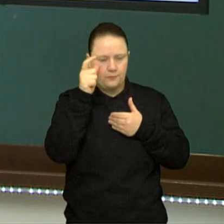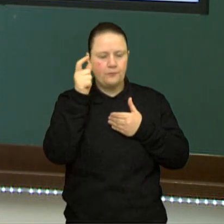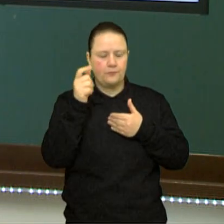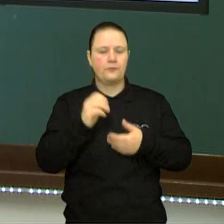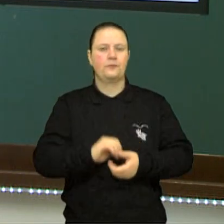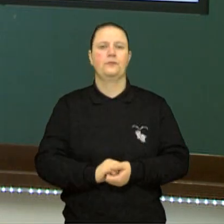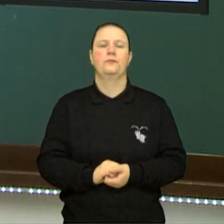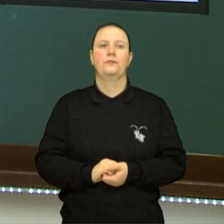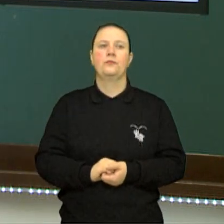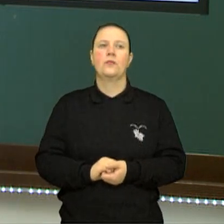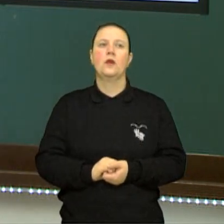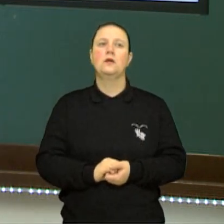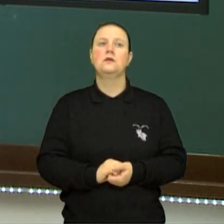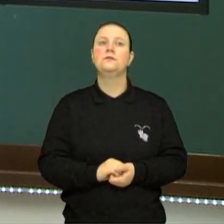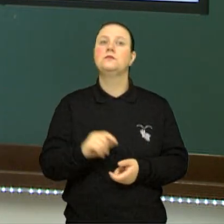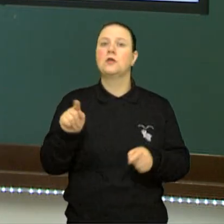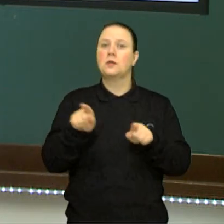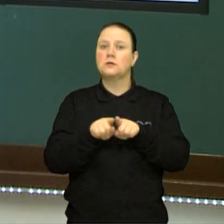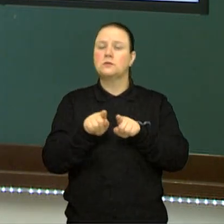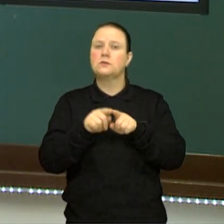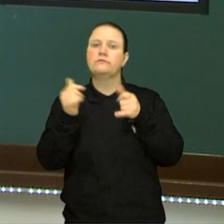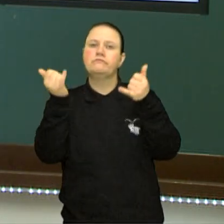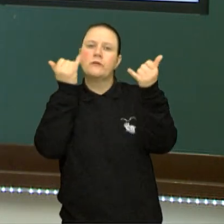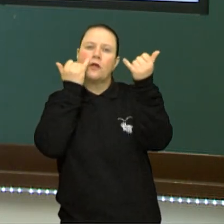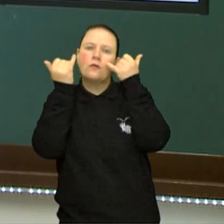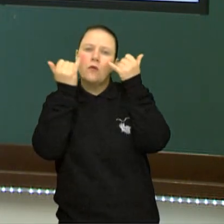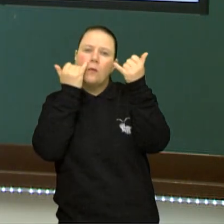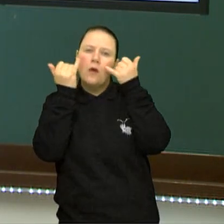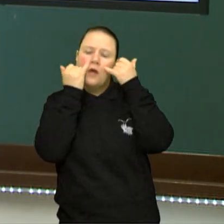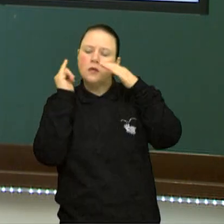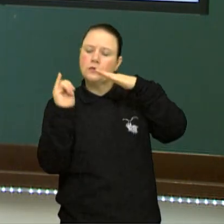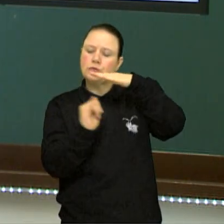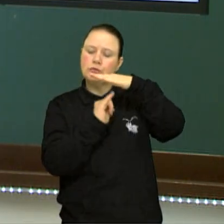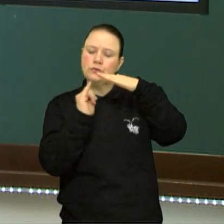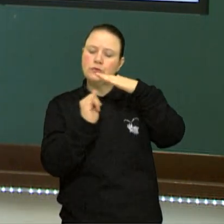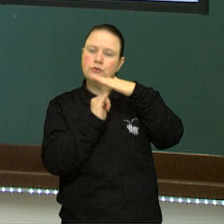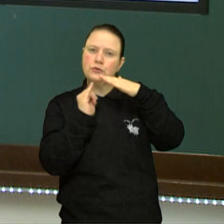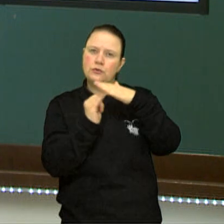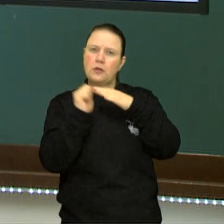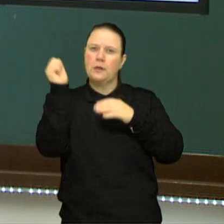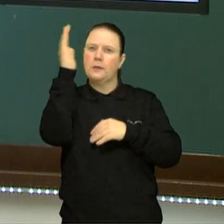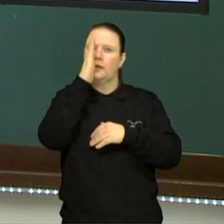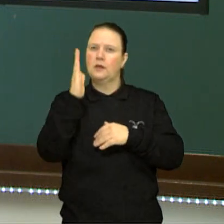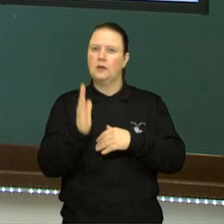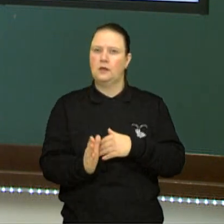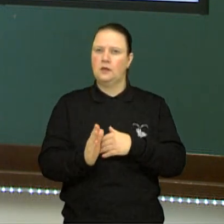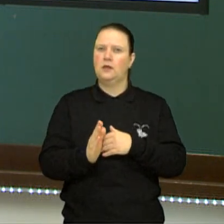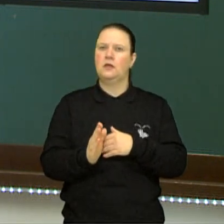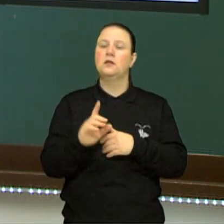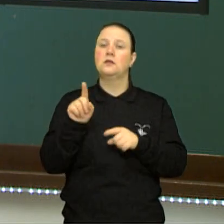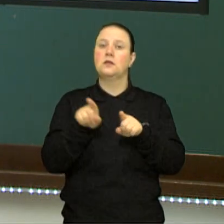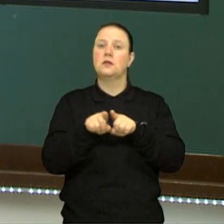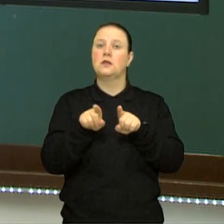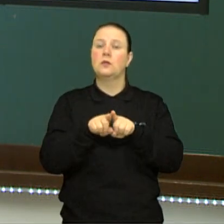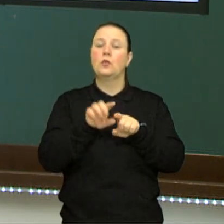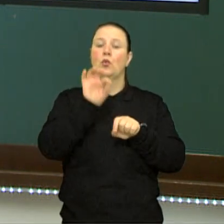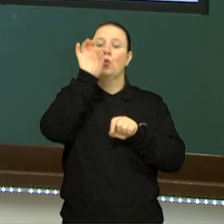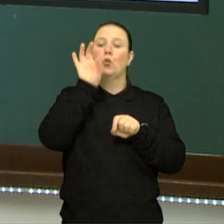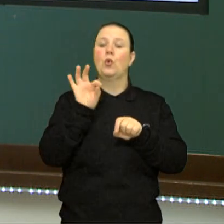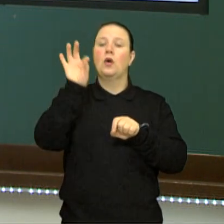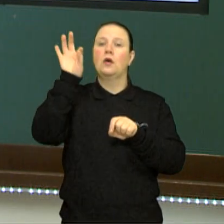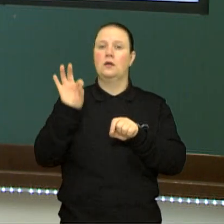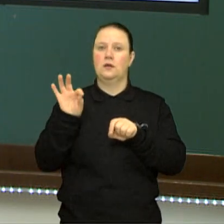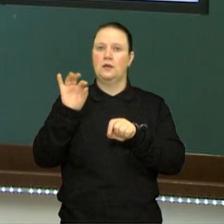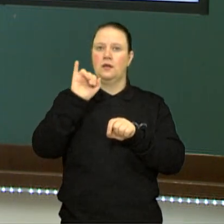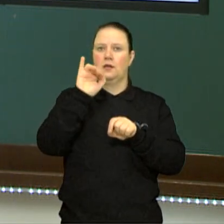E aqui, pessoal, segundo dados, né, do Instituto Brasileiro de Geografia e Estatística, o IBGE, né, são dados de 2010, no